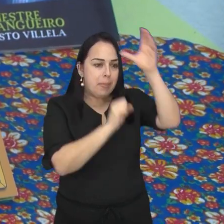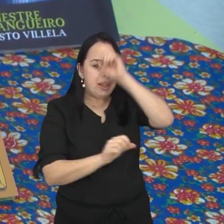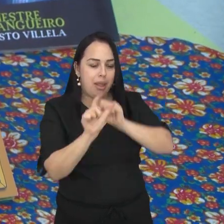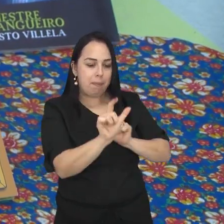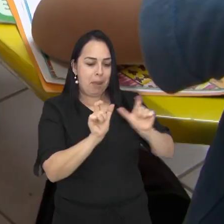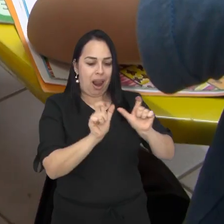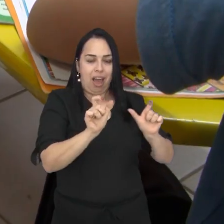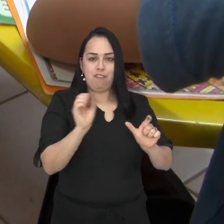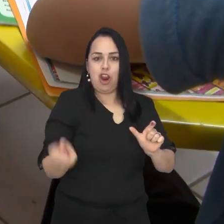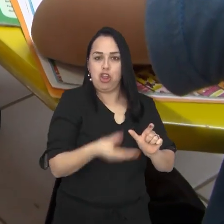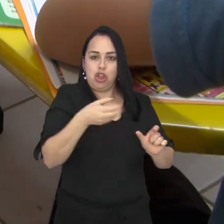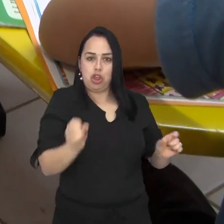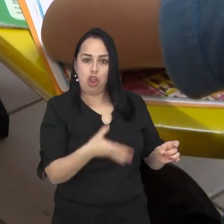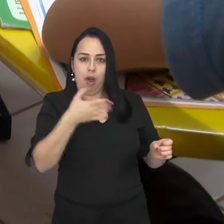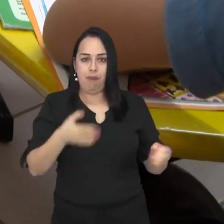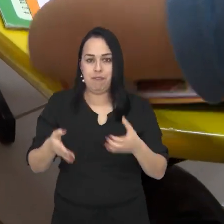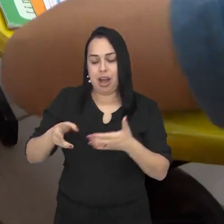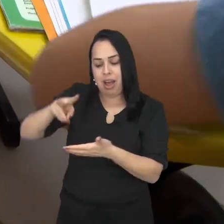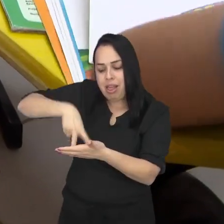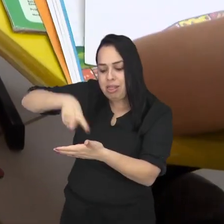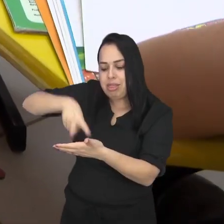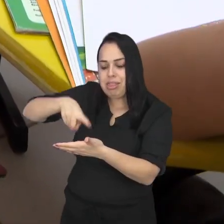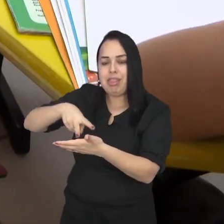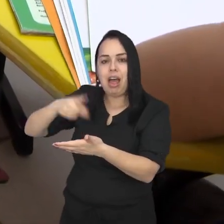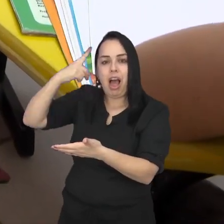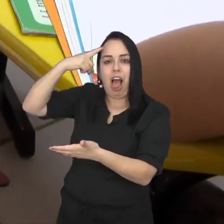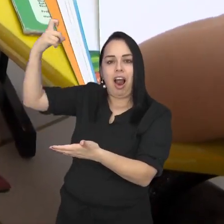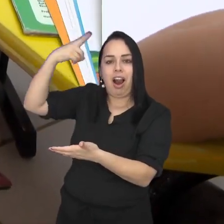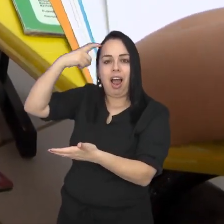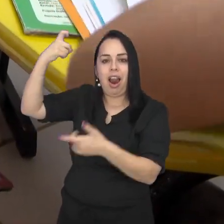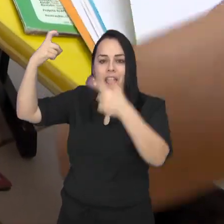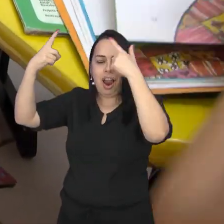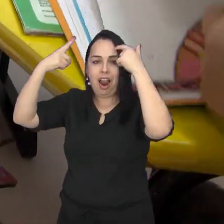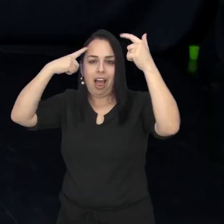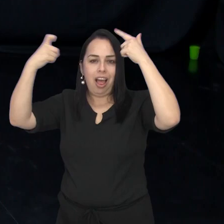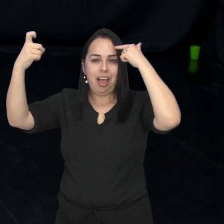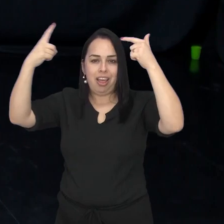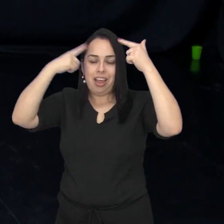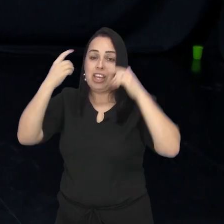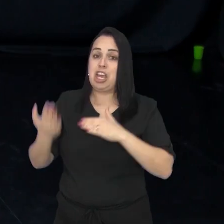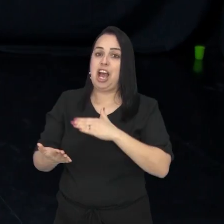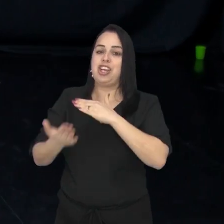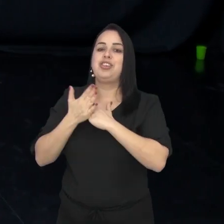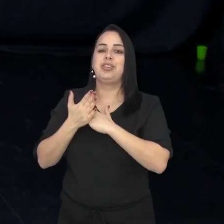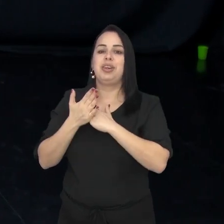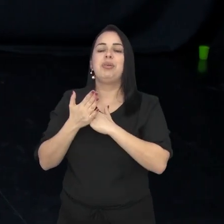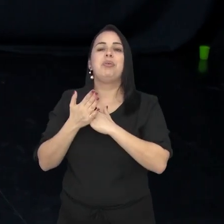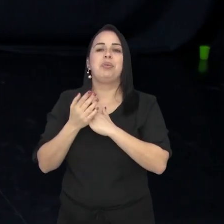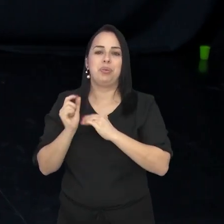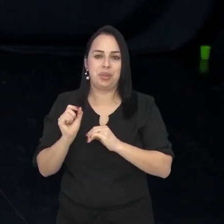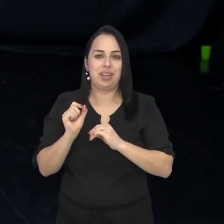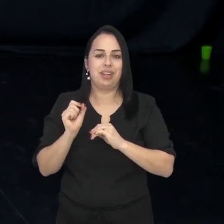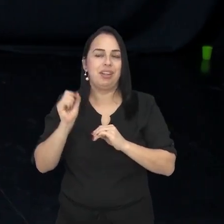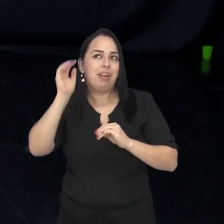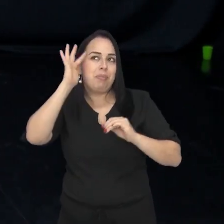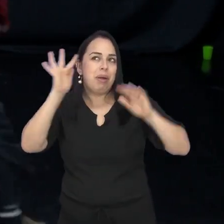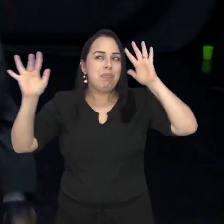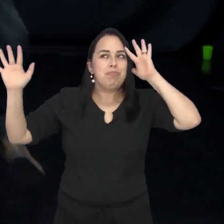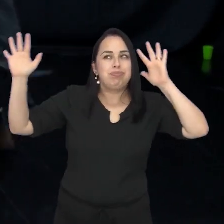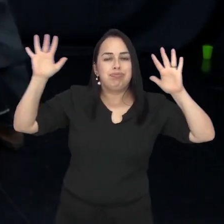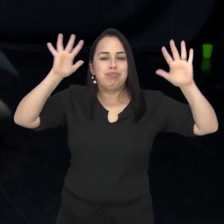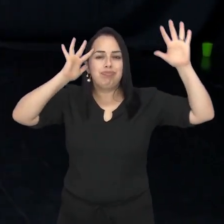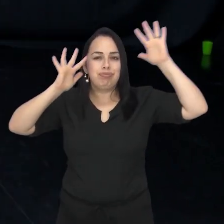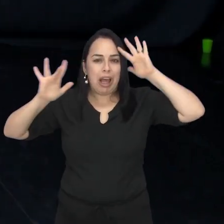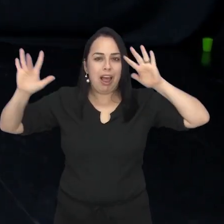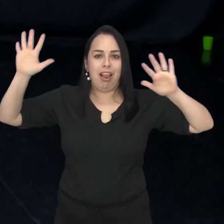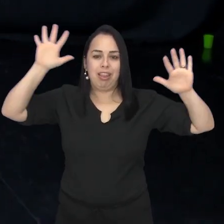o vocabulário, o contato com os livros desperta a criatividade e ajuda, inclusive, na construção de